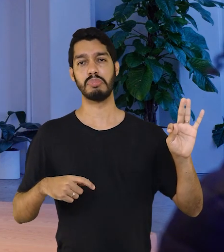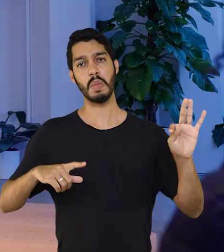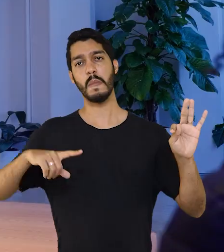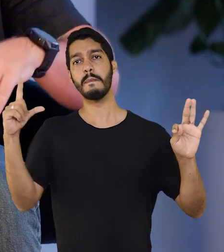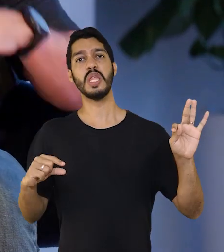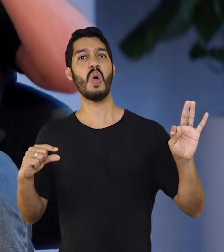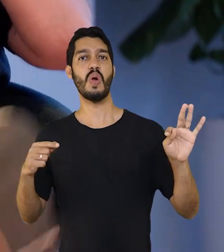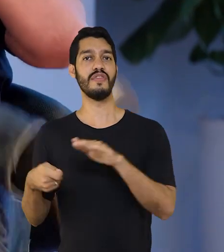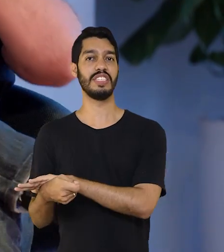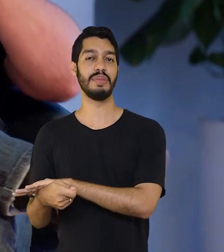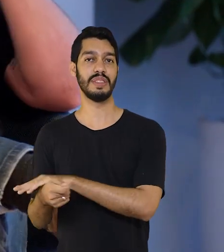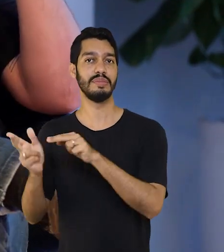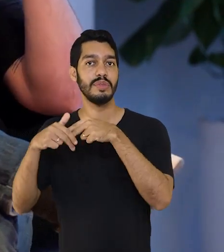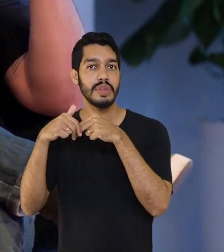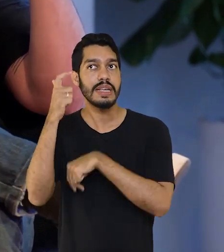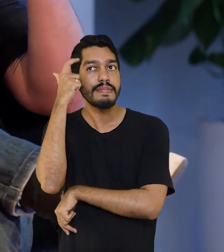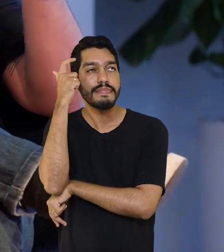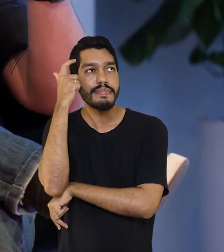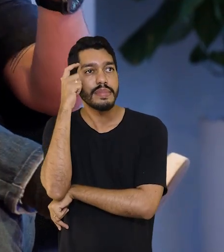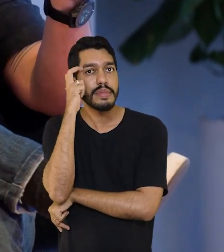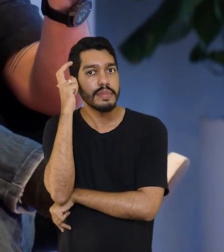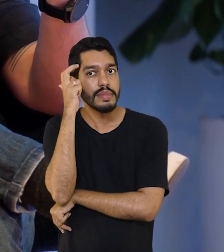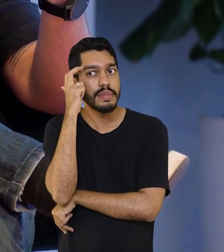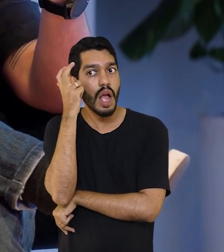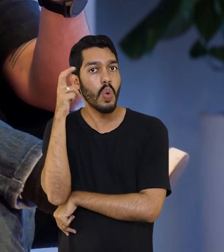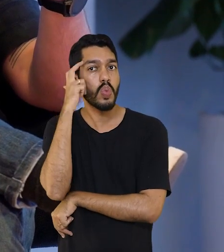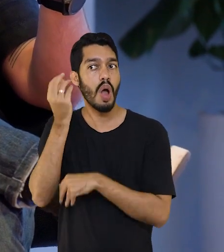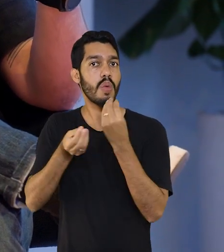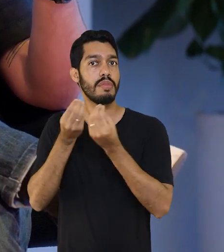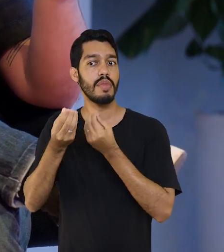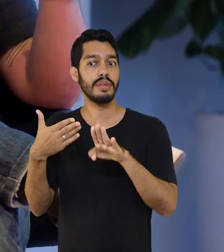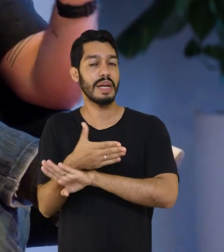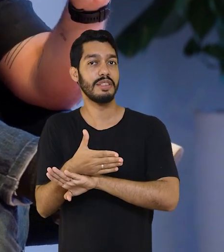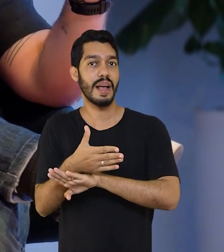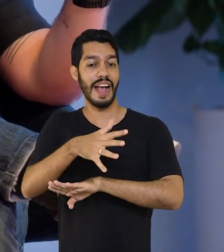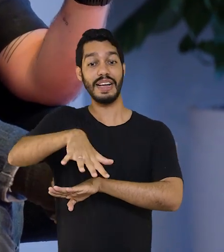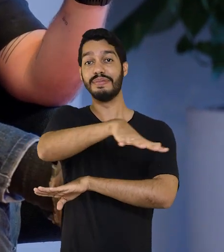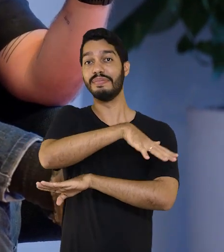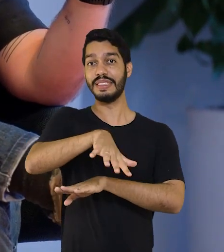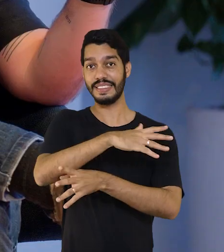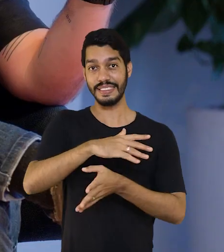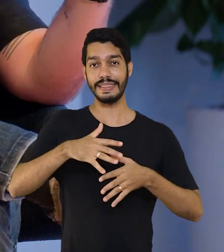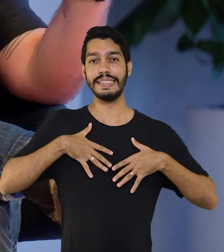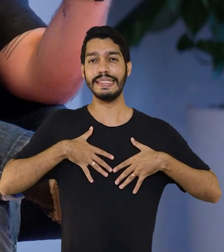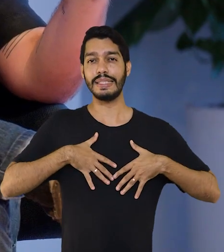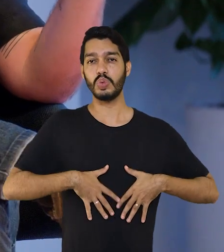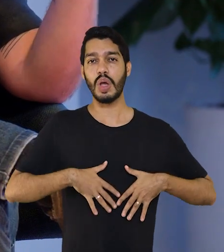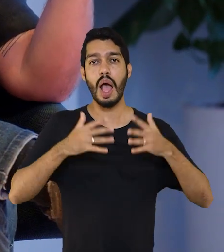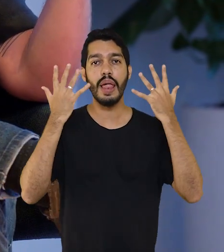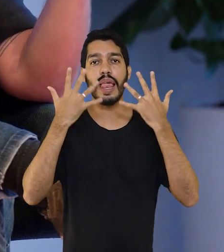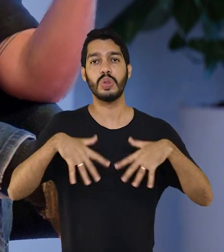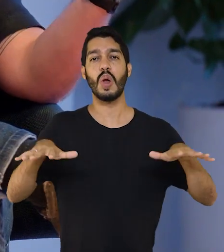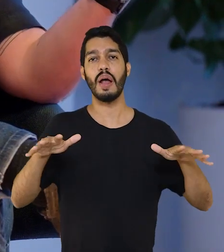qualquer bet, porque está tendo a inteligência cultural para saber como participar desse universo de uma